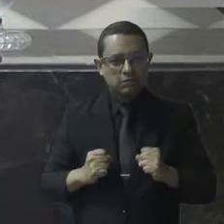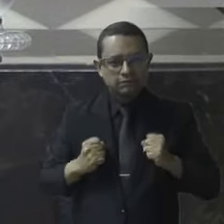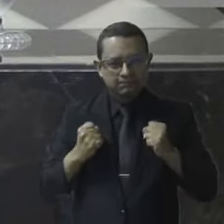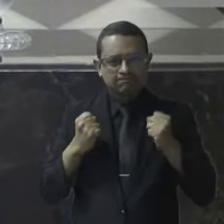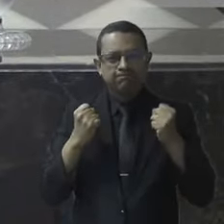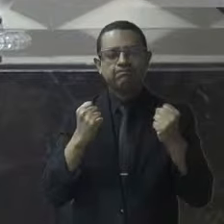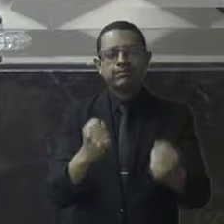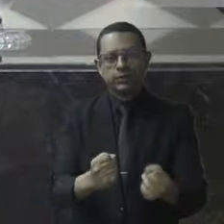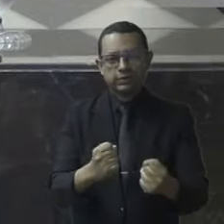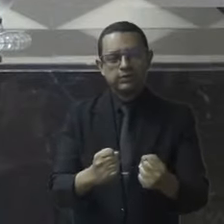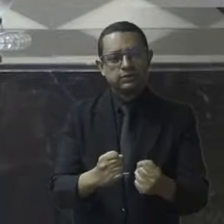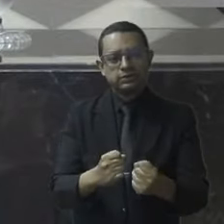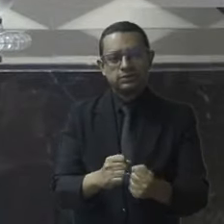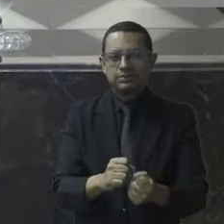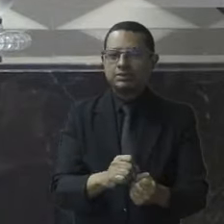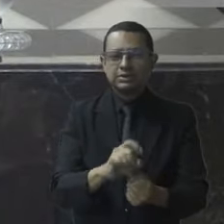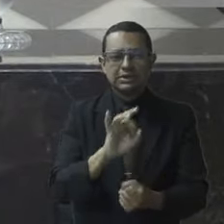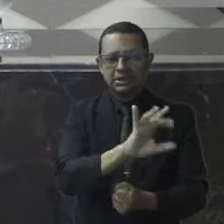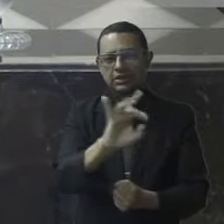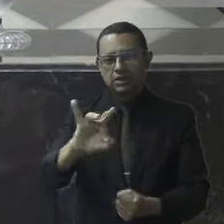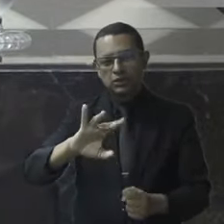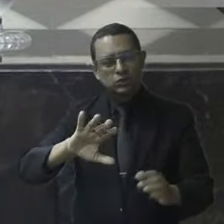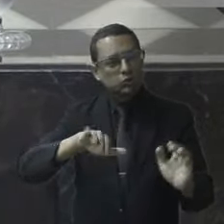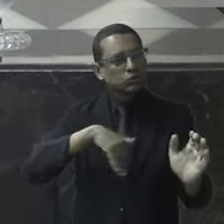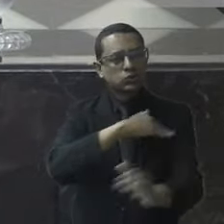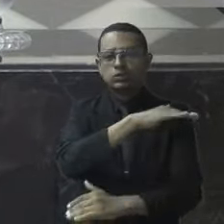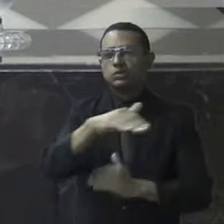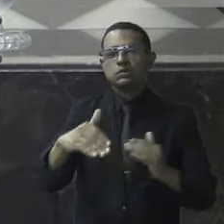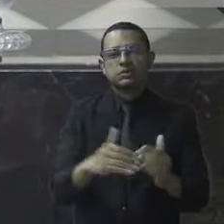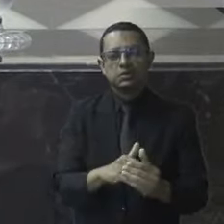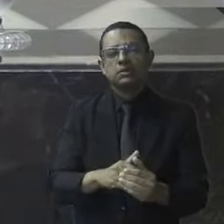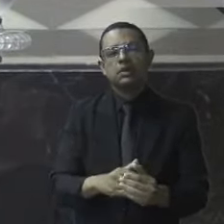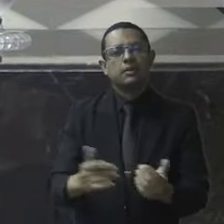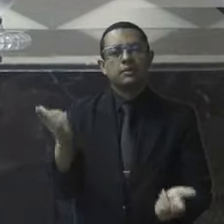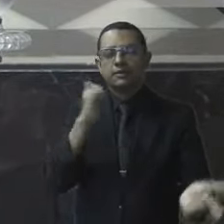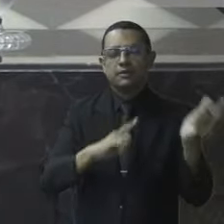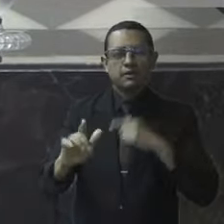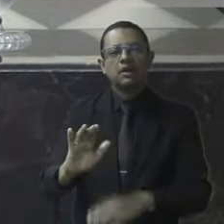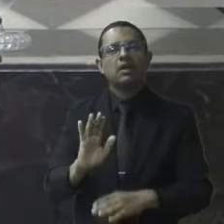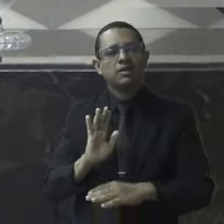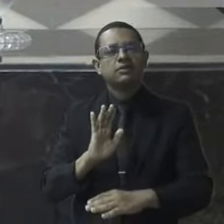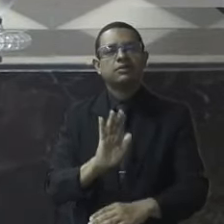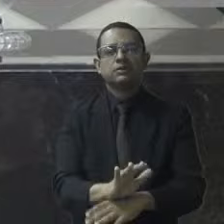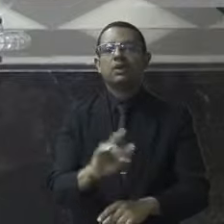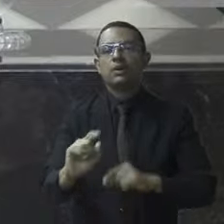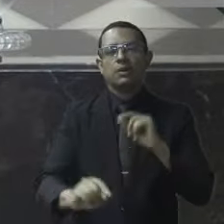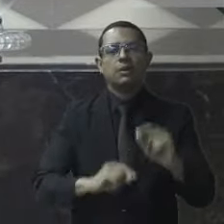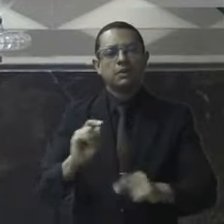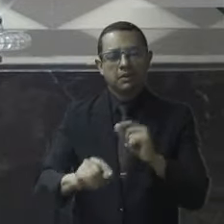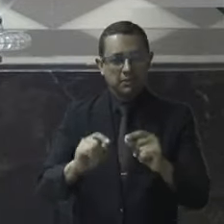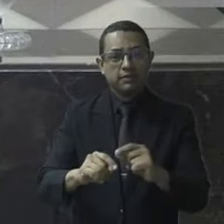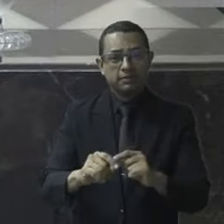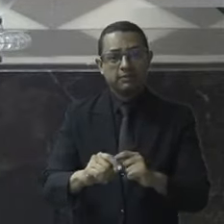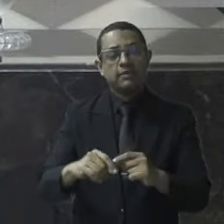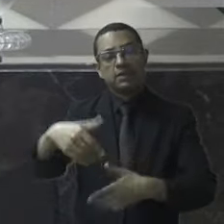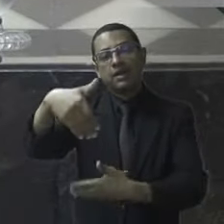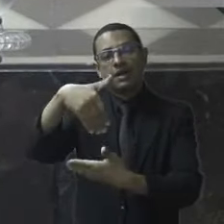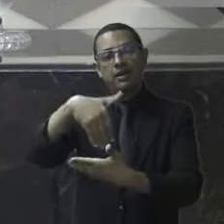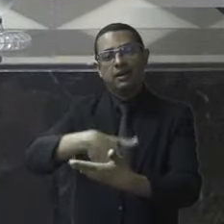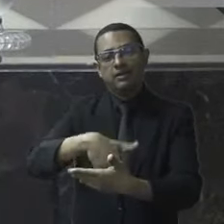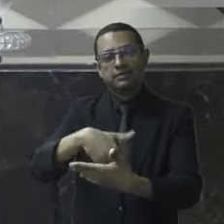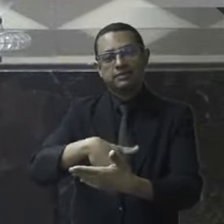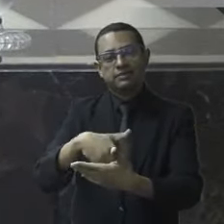dedicação de todos aqueles que tornaram possível a realização das eleições